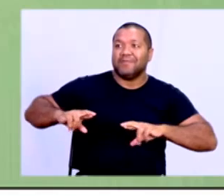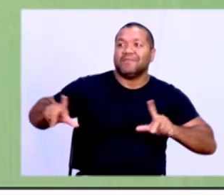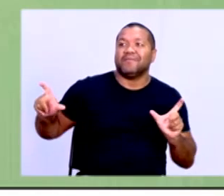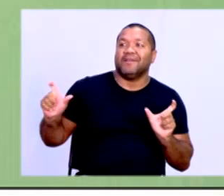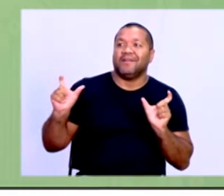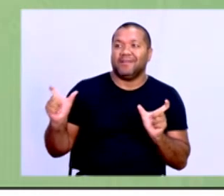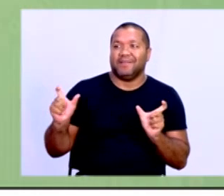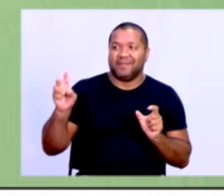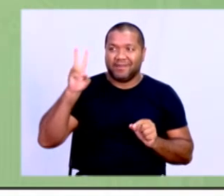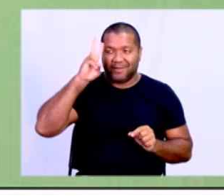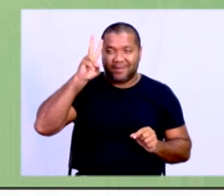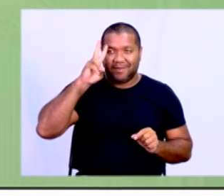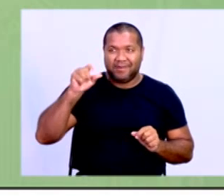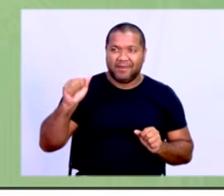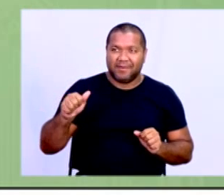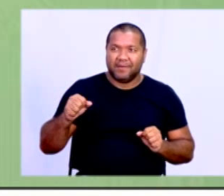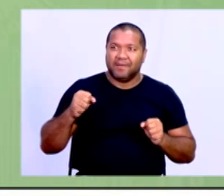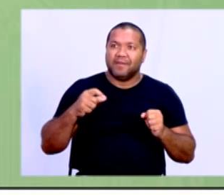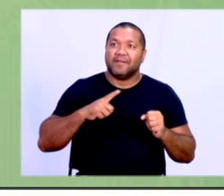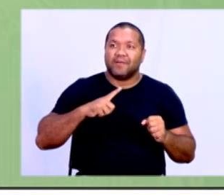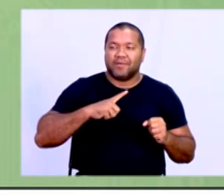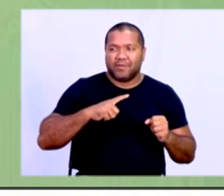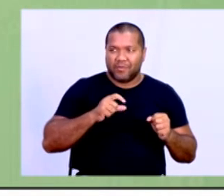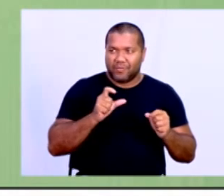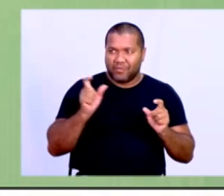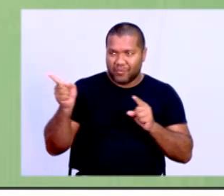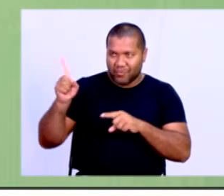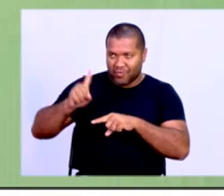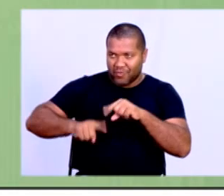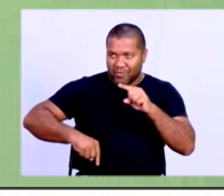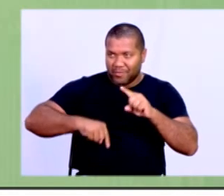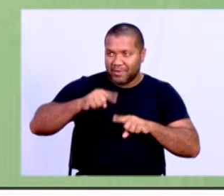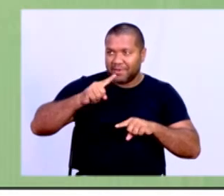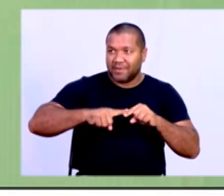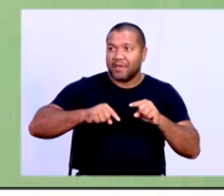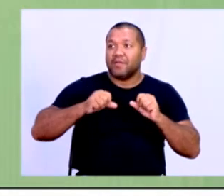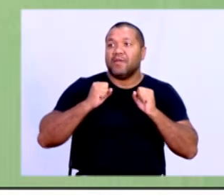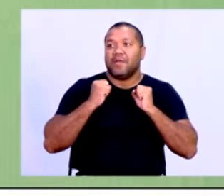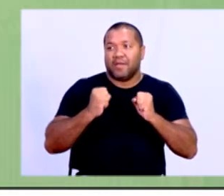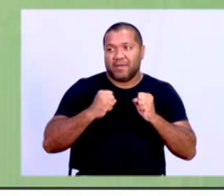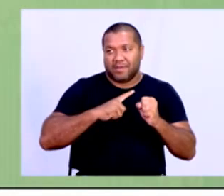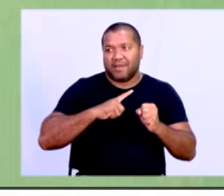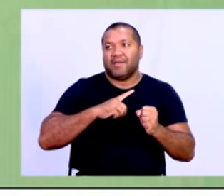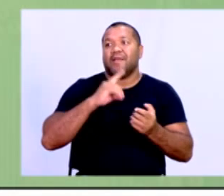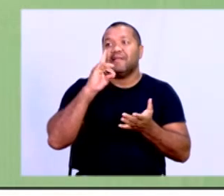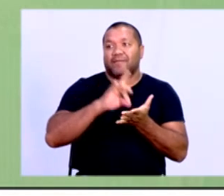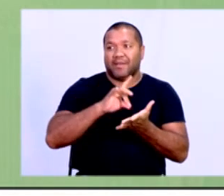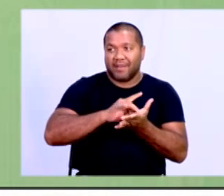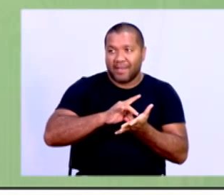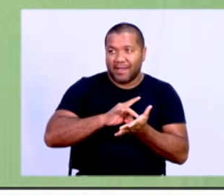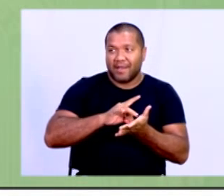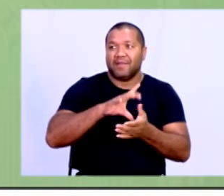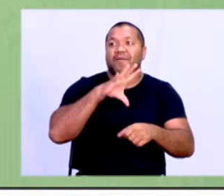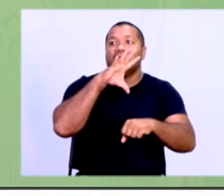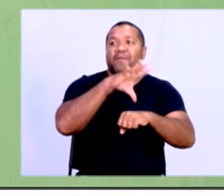falei para vocês? Então, eu tenho o objeto, é algo que existe, é